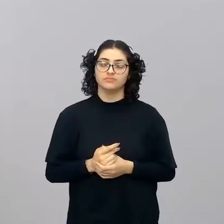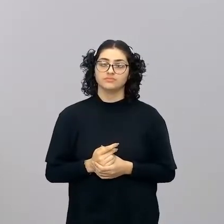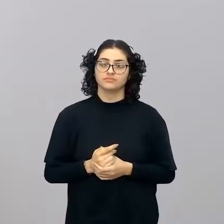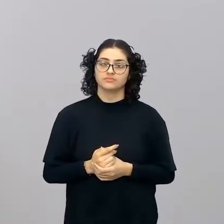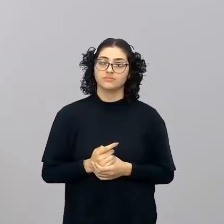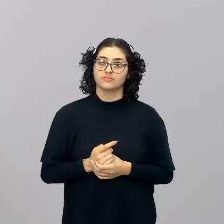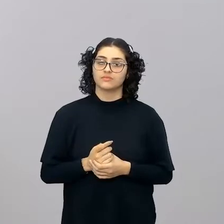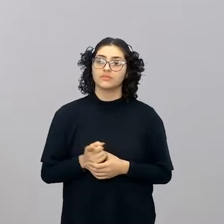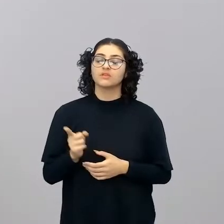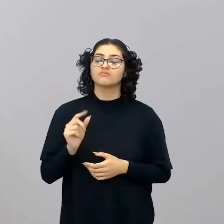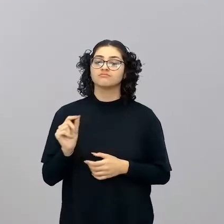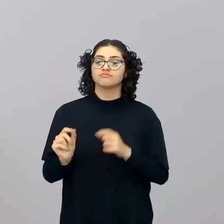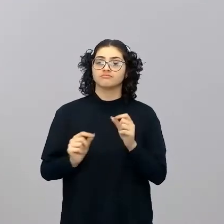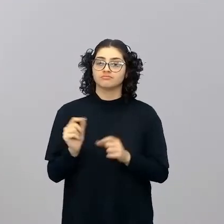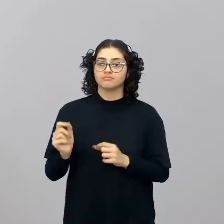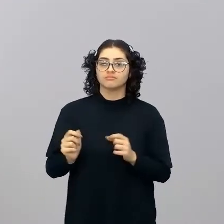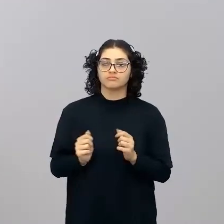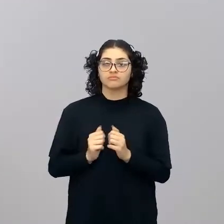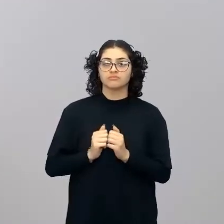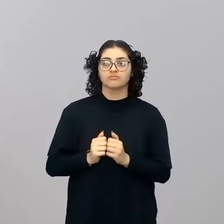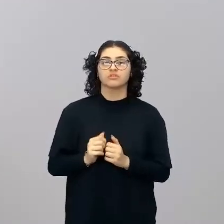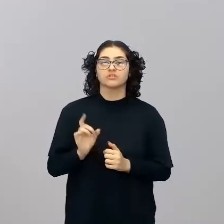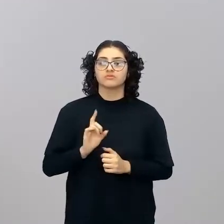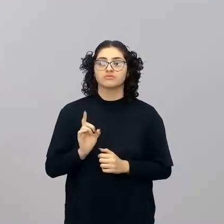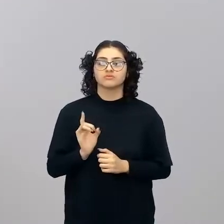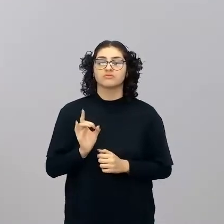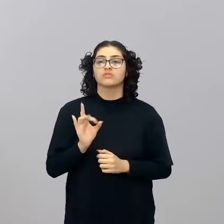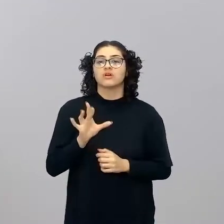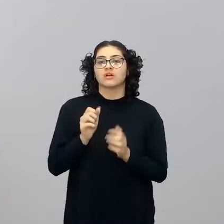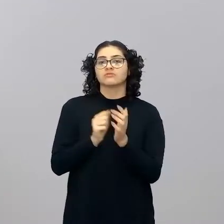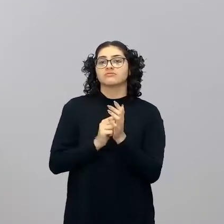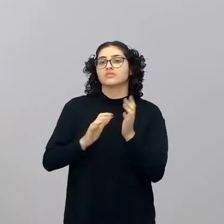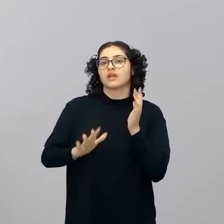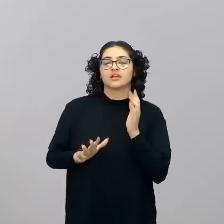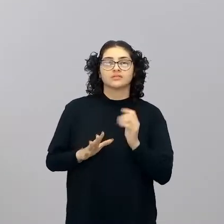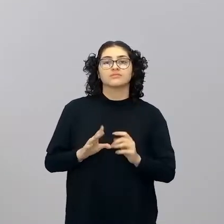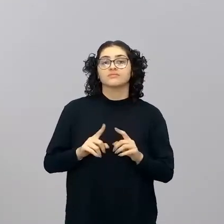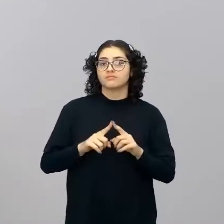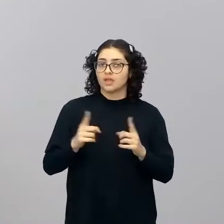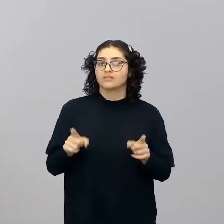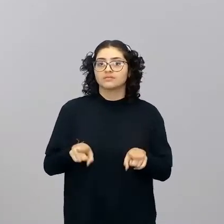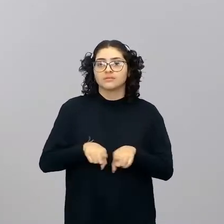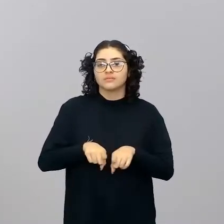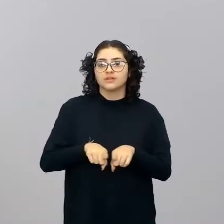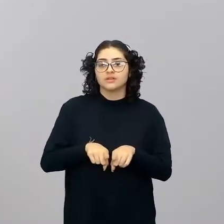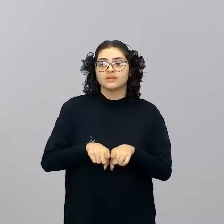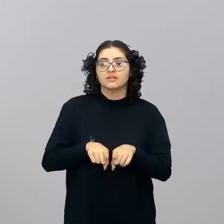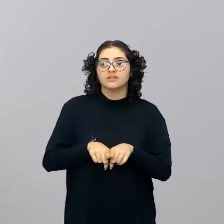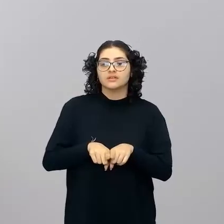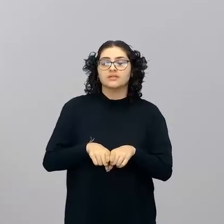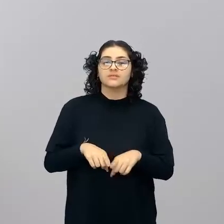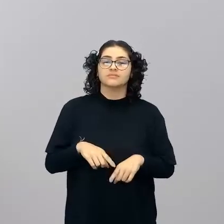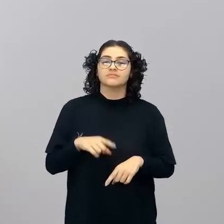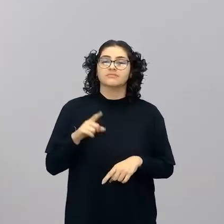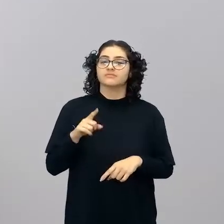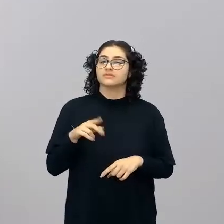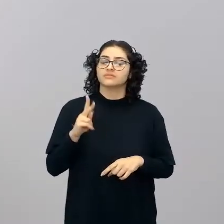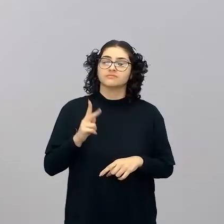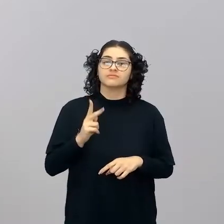estarão presentes não só na nossa atividade, né, de hoje, mas também durante todo aí o